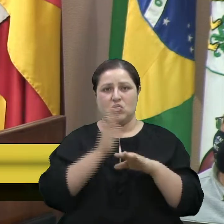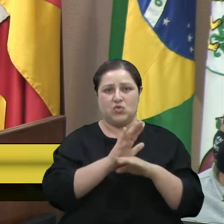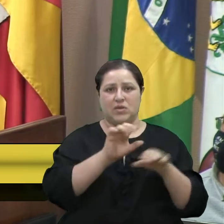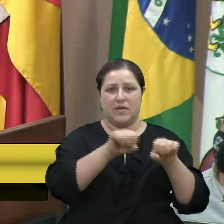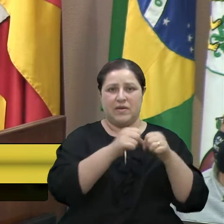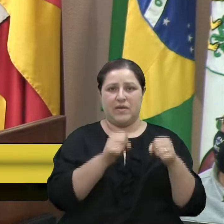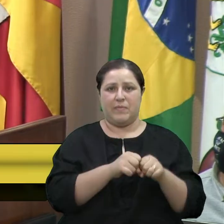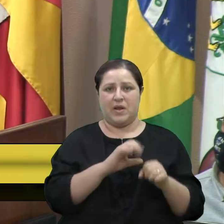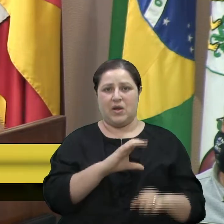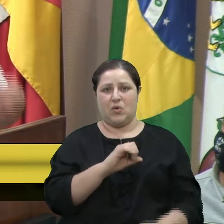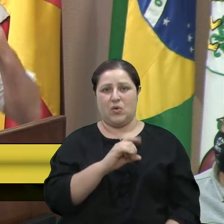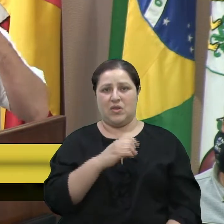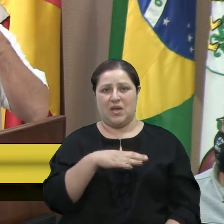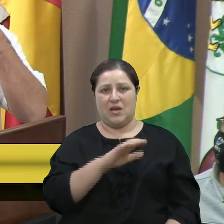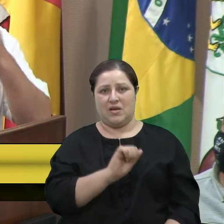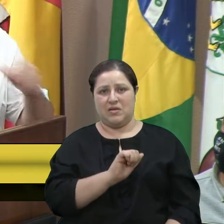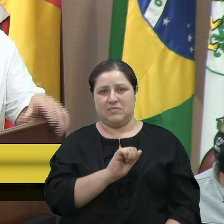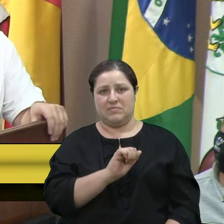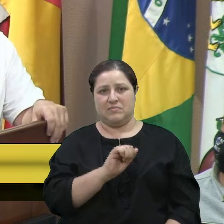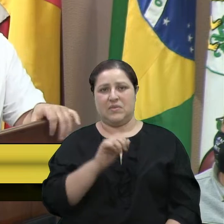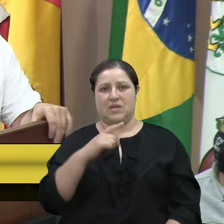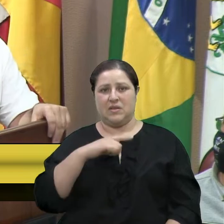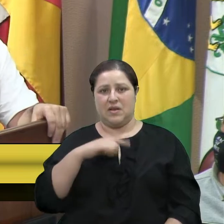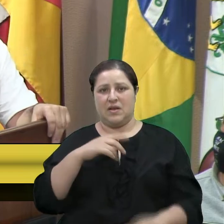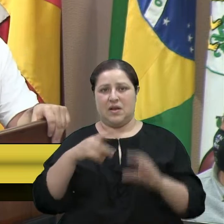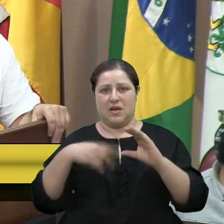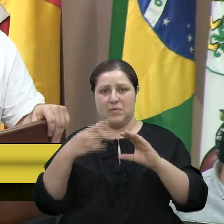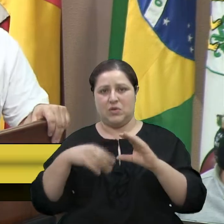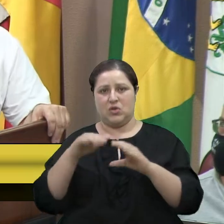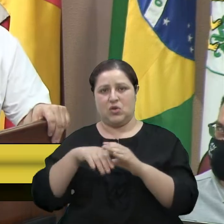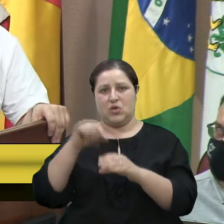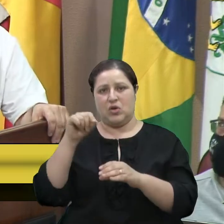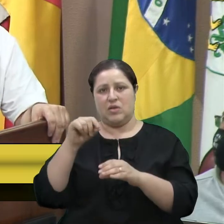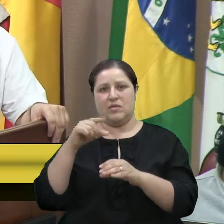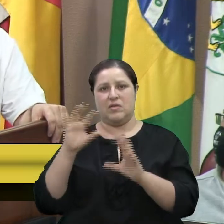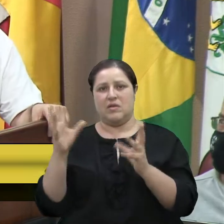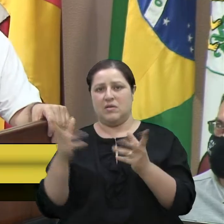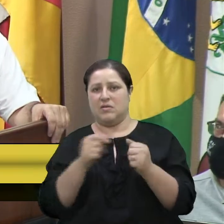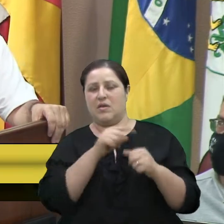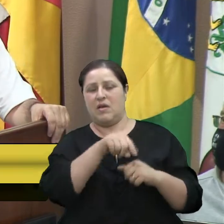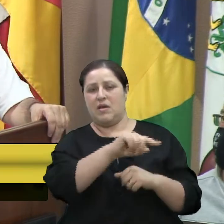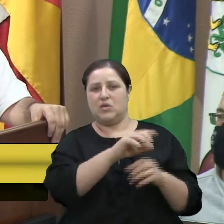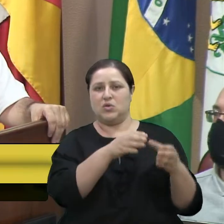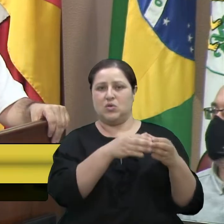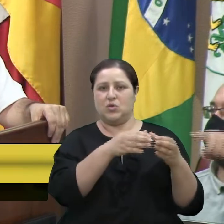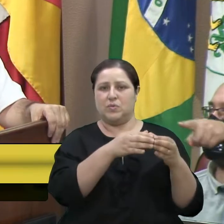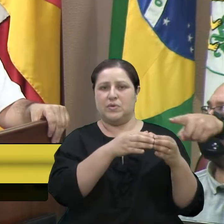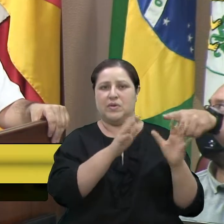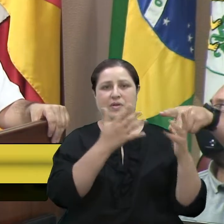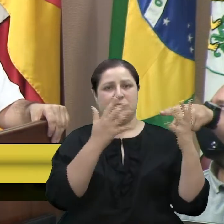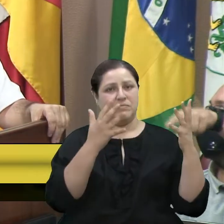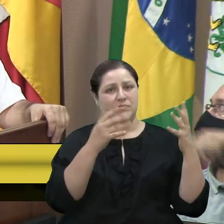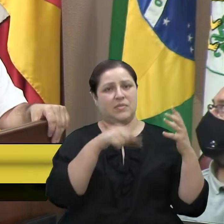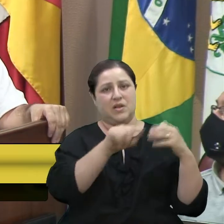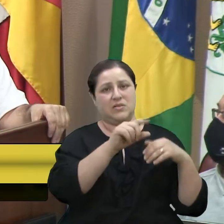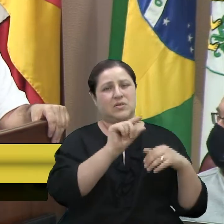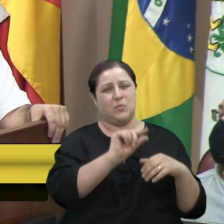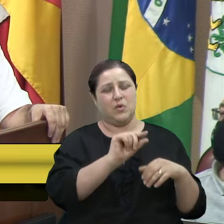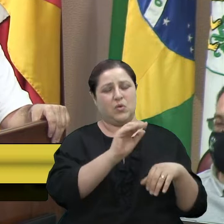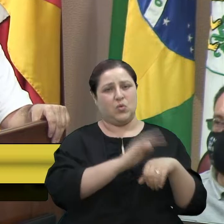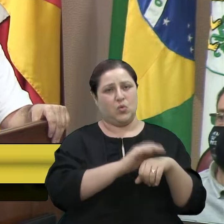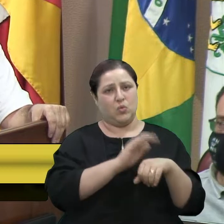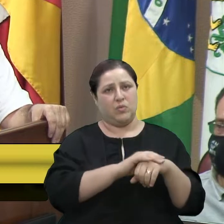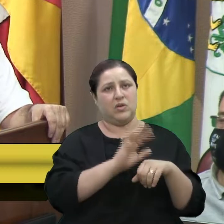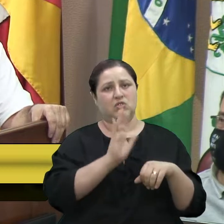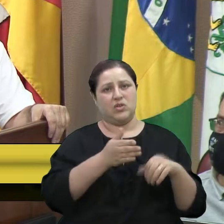iludidos. E enquanto a Câmara defendia e alertava, eles continuavam aplaudindo. Então eles também têm uma parcela de culpa. Vieram aqui,